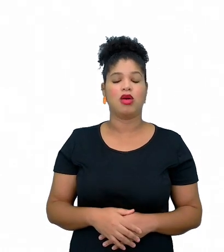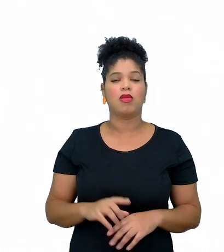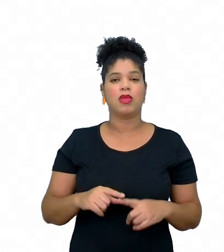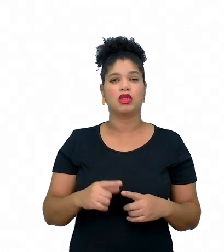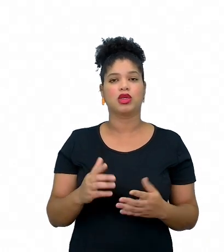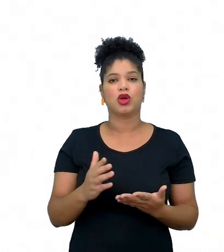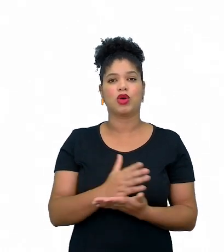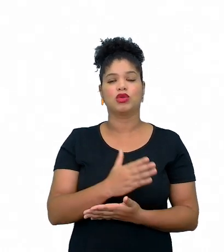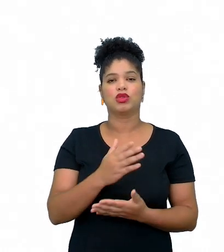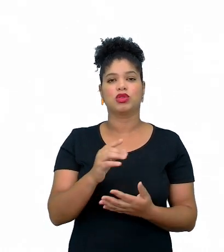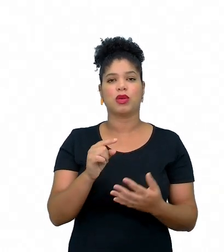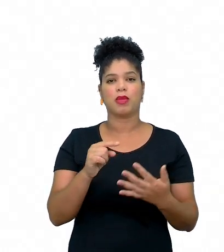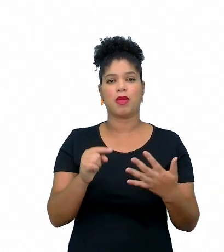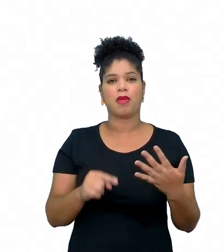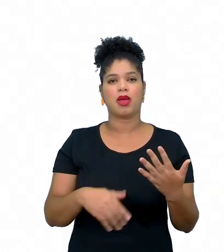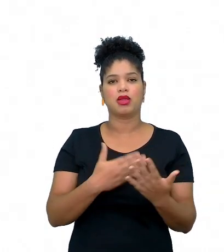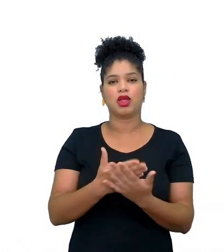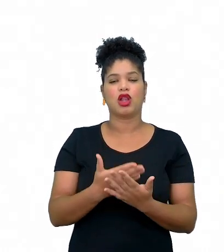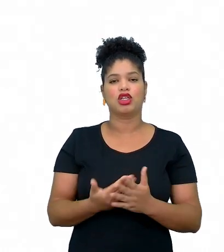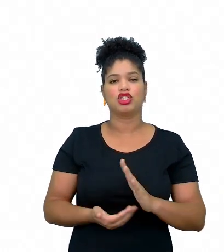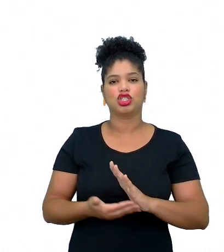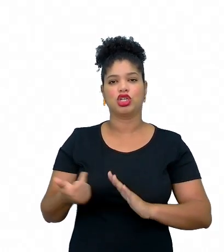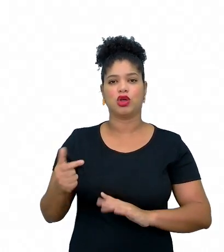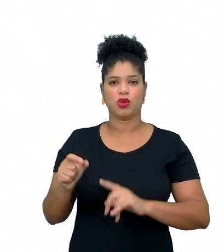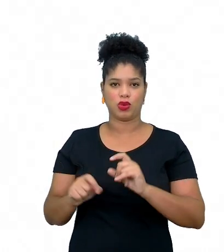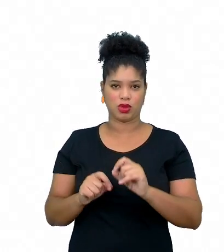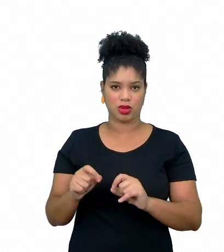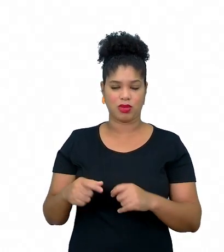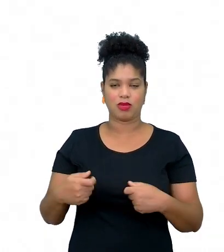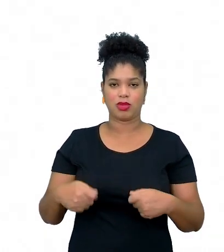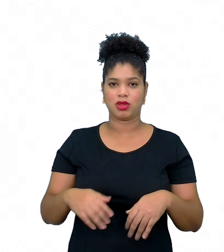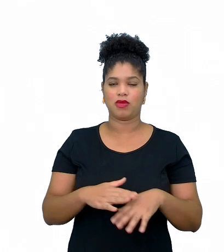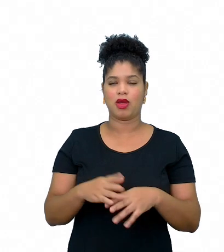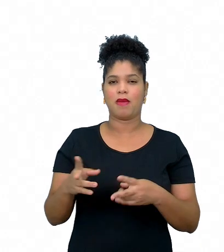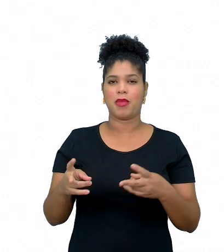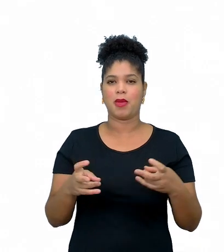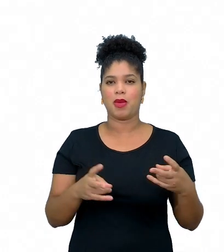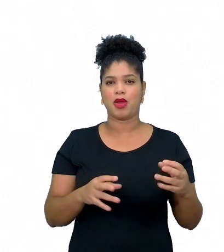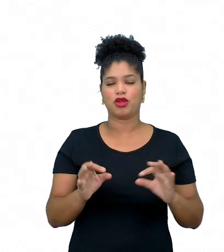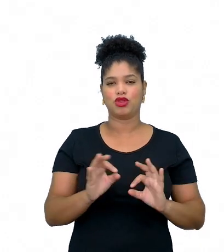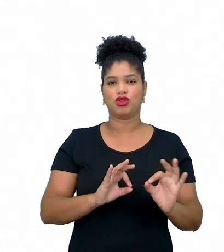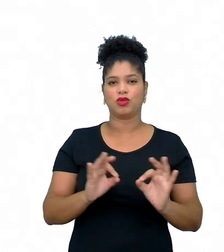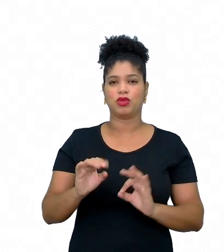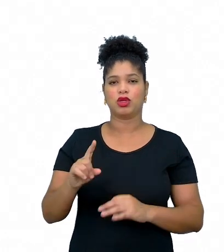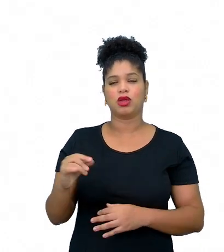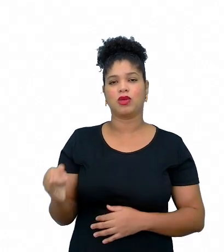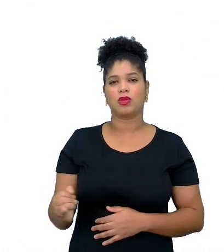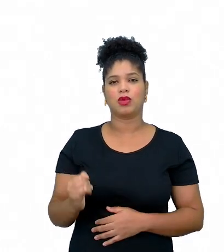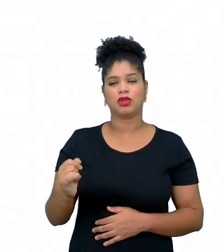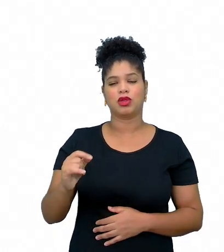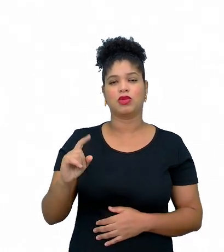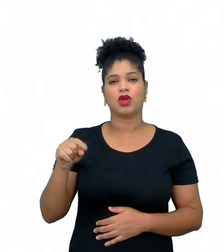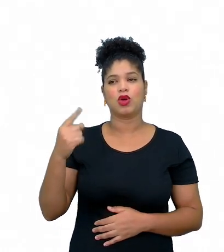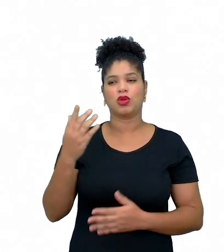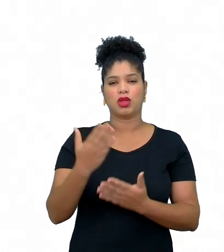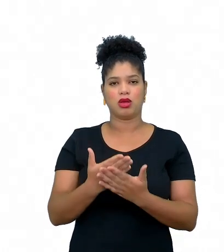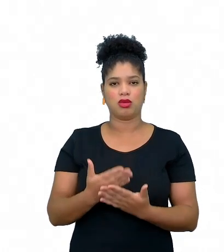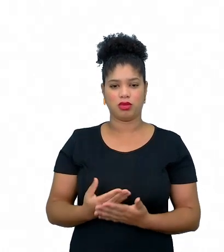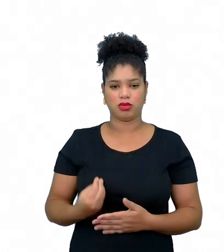tirar dessa aula planejada? Então, esse apontamento depois da execução desse projeto é importantíssimo para as próximas aulas